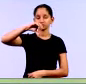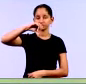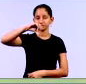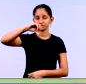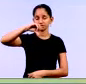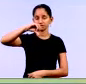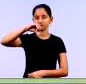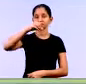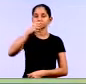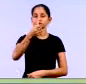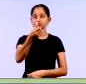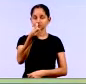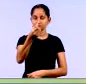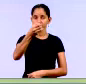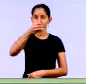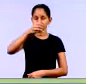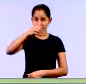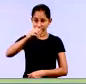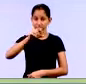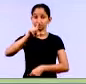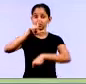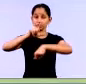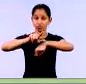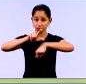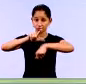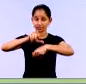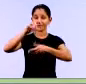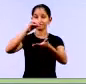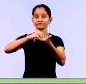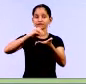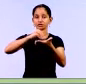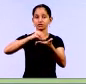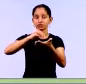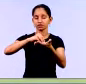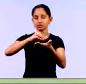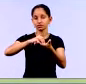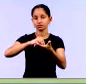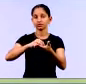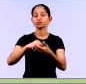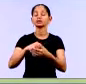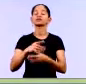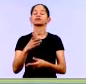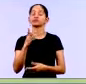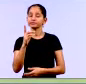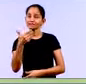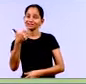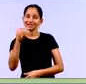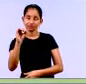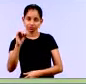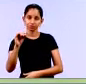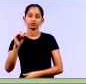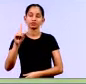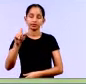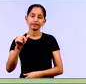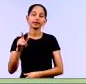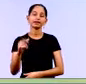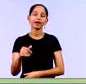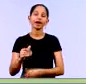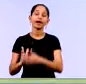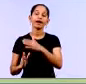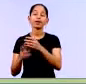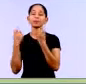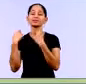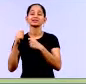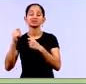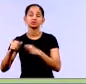960. Então, se eu subtrair, 10.000 é o total de horas, mas minha capacidade